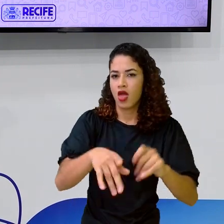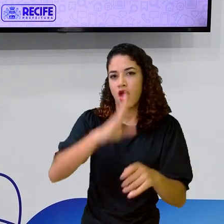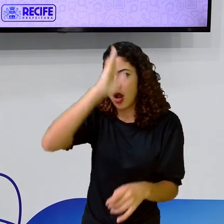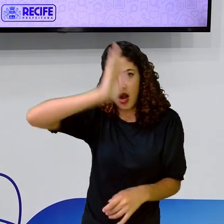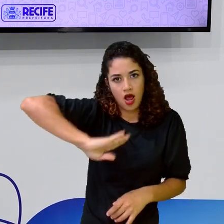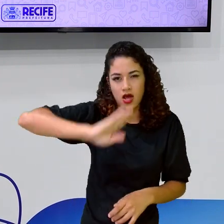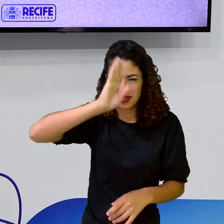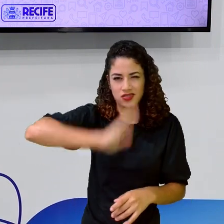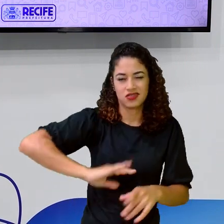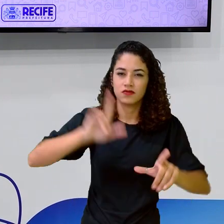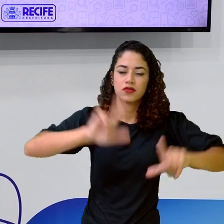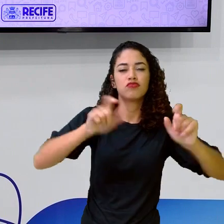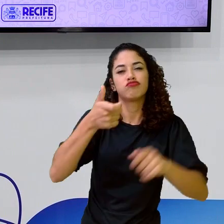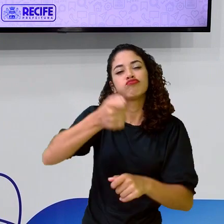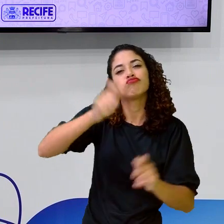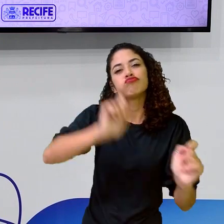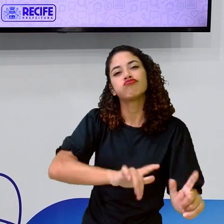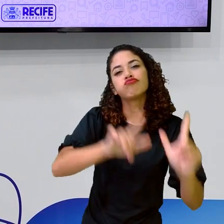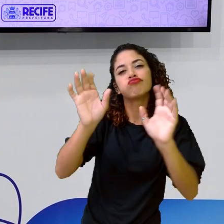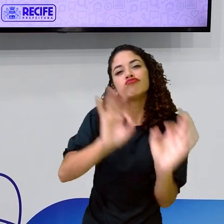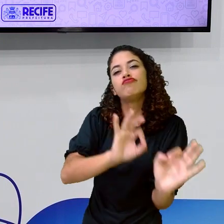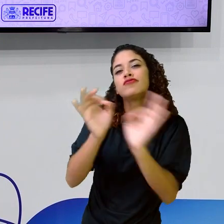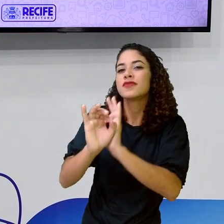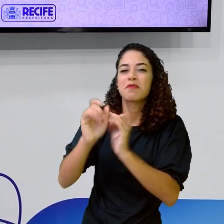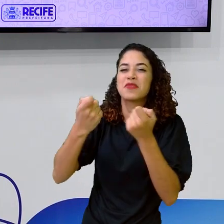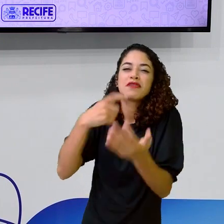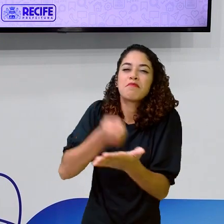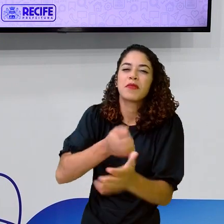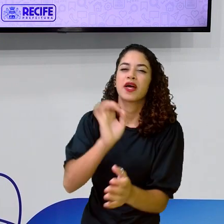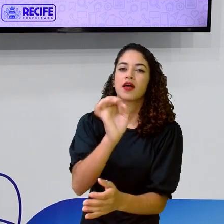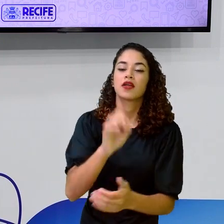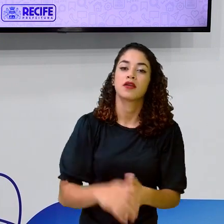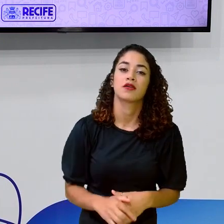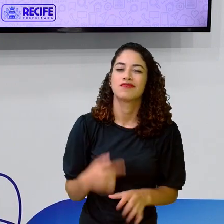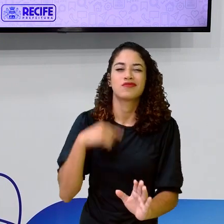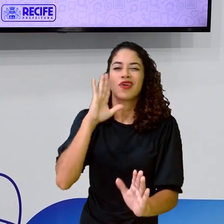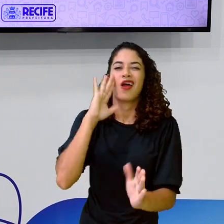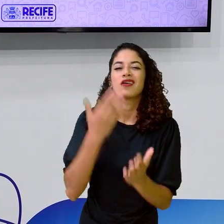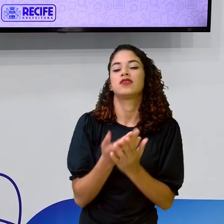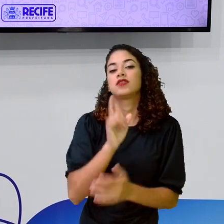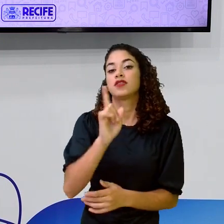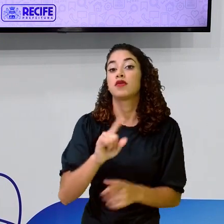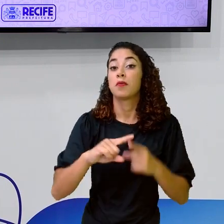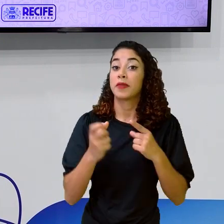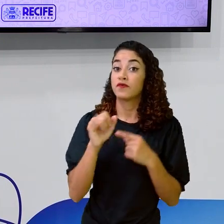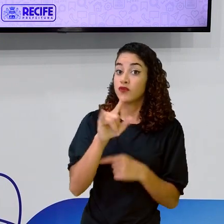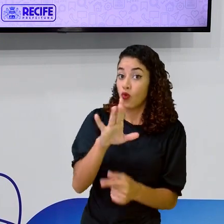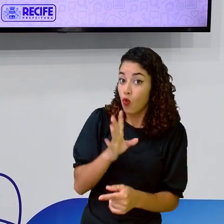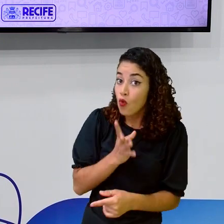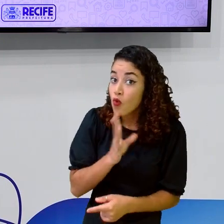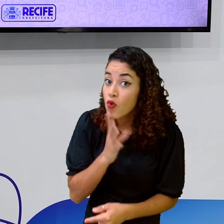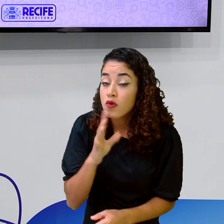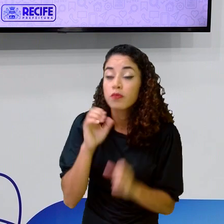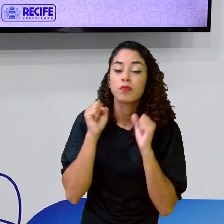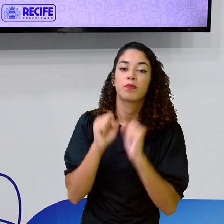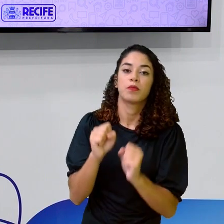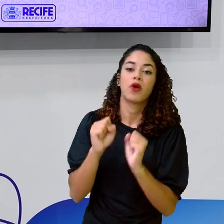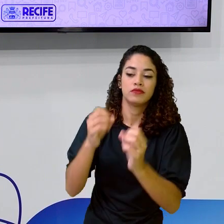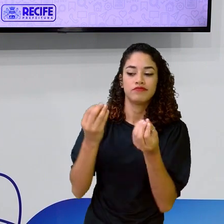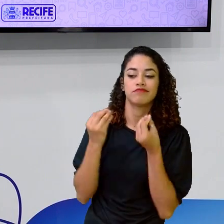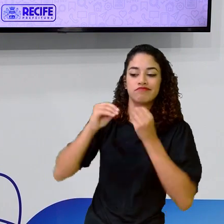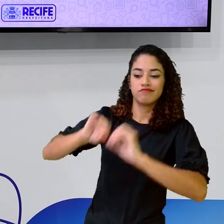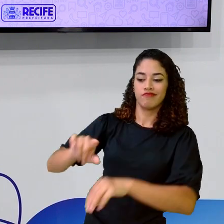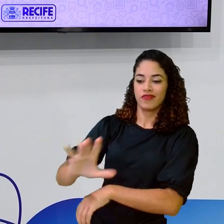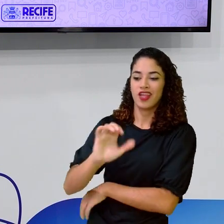liga a TV aí na sua casa, e não precisa de uma assinatura. Acredito que não, mas se você conhece, fala lá no chat, eu posso não estar